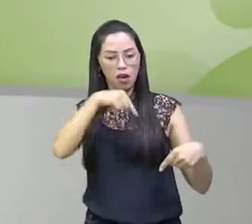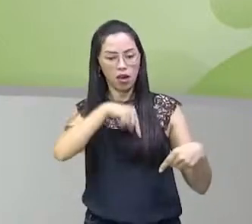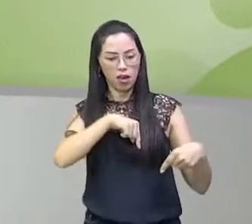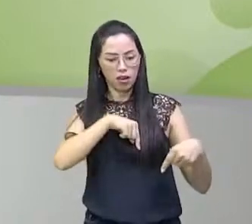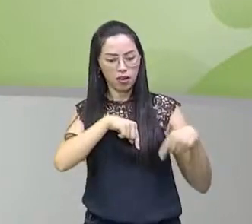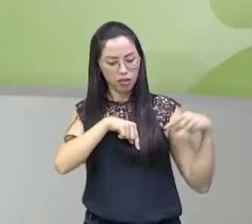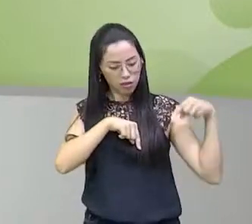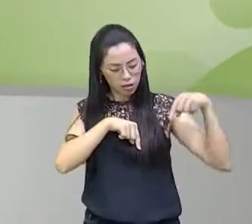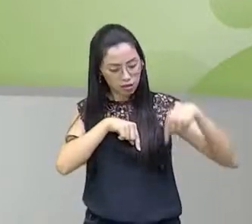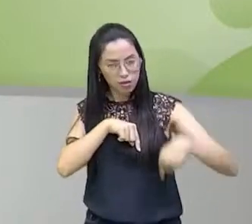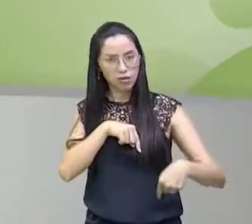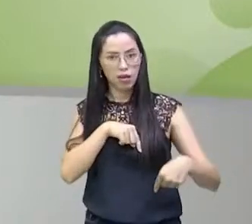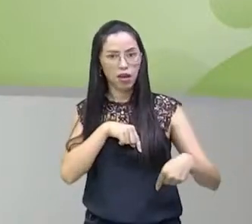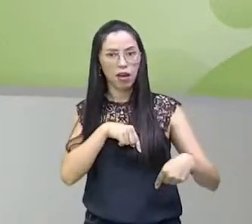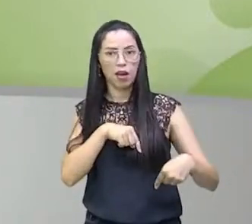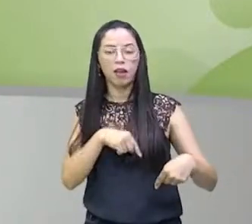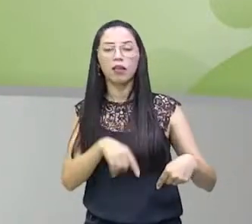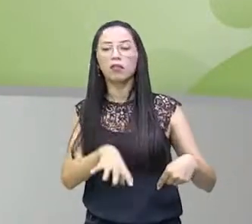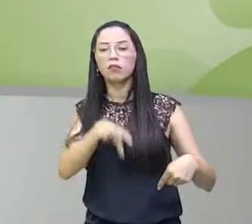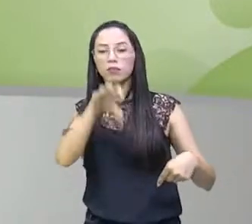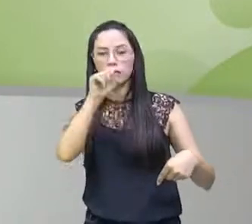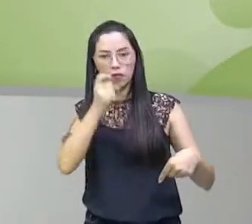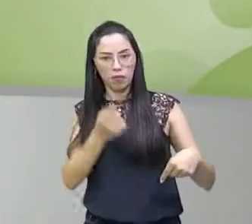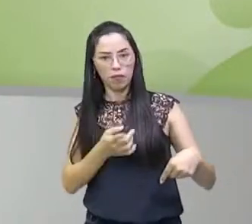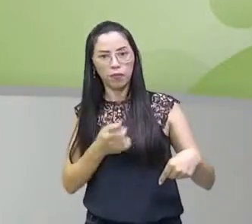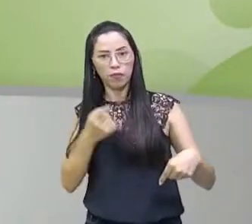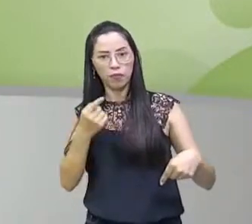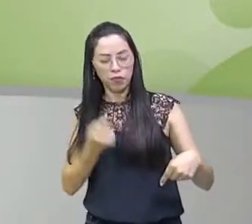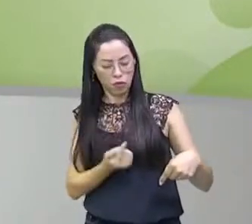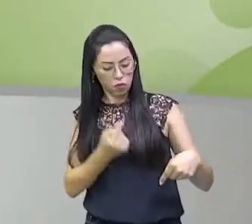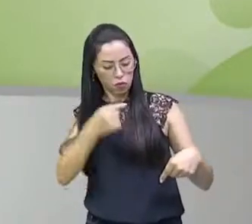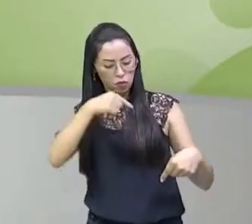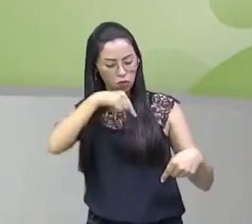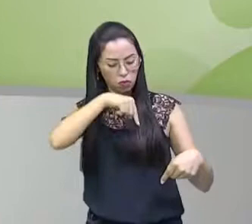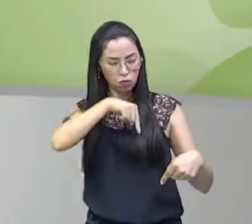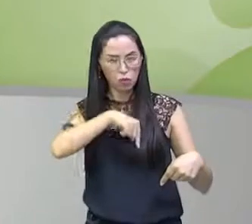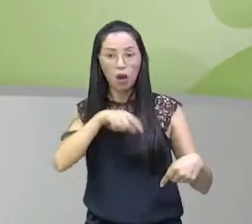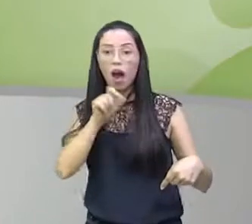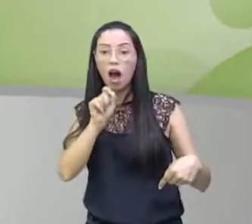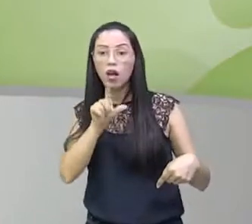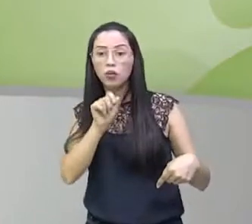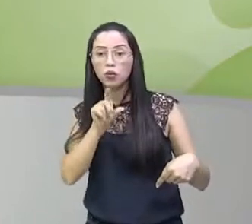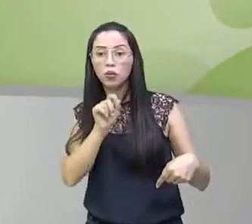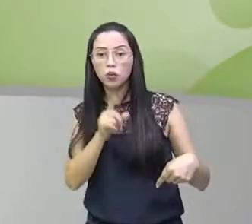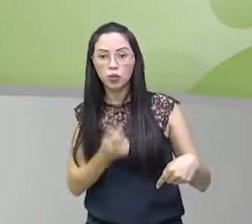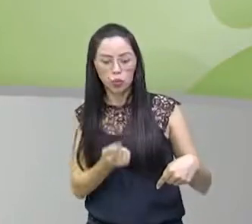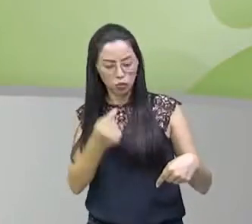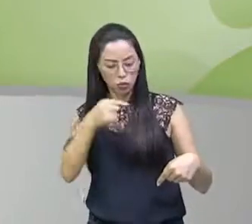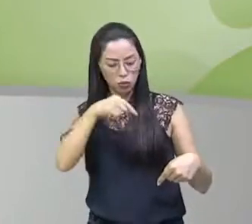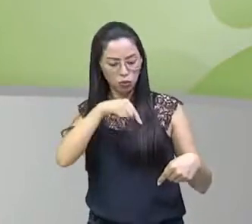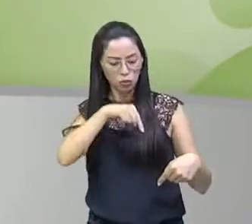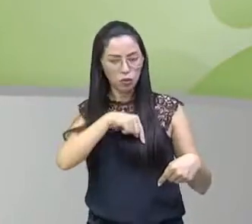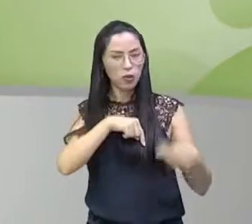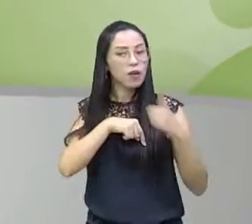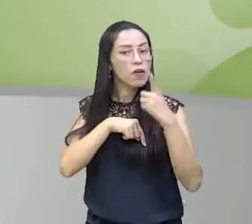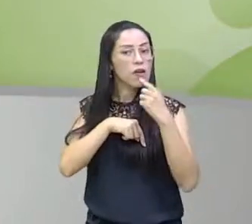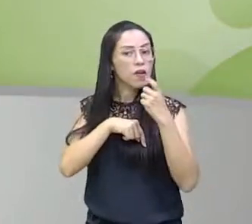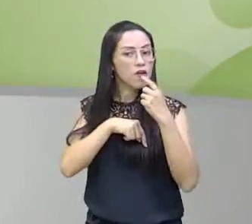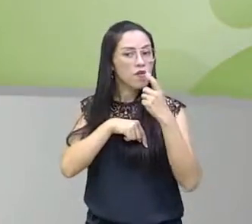por essa parte azul e sai por essa parte vermelha, para que seja distribuído o